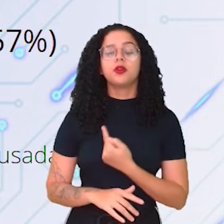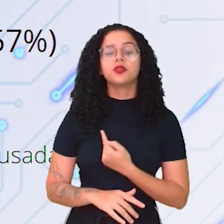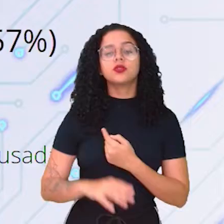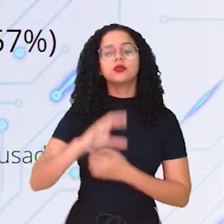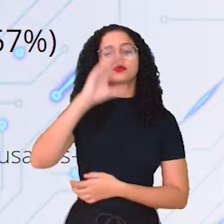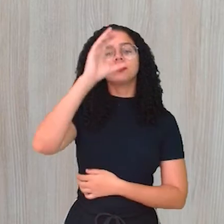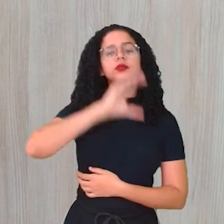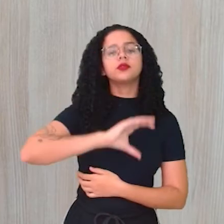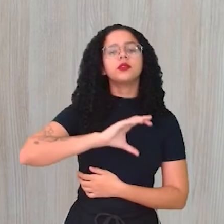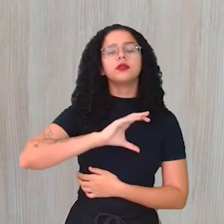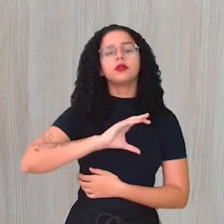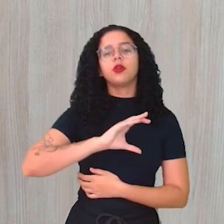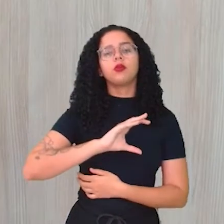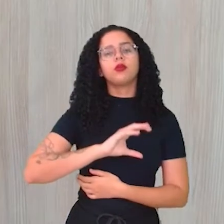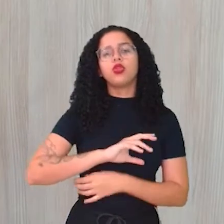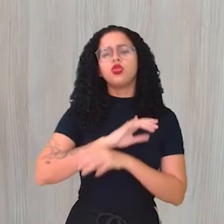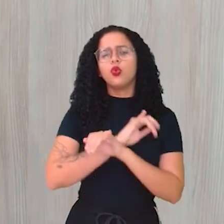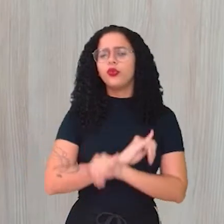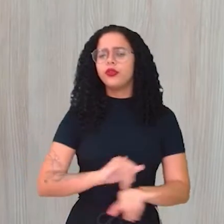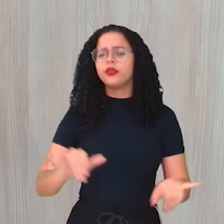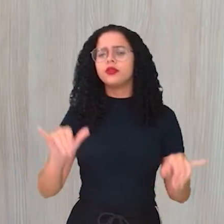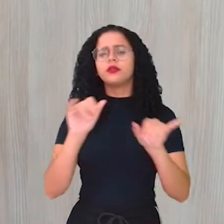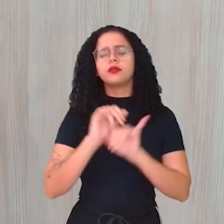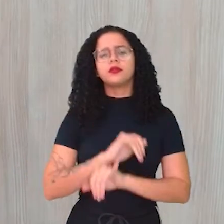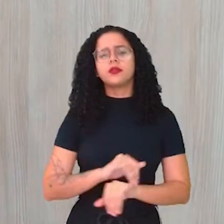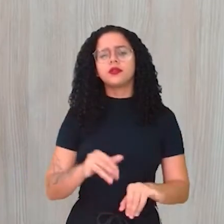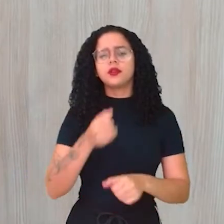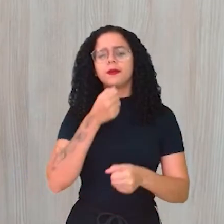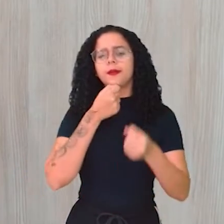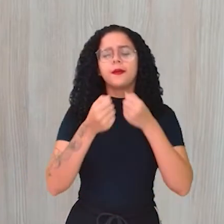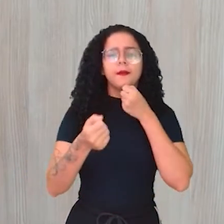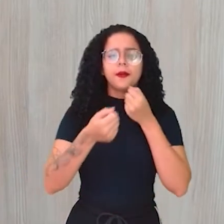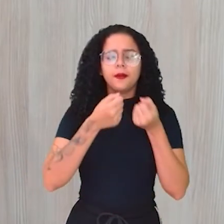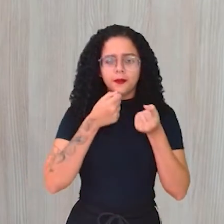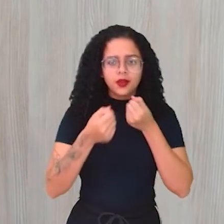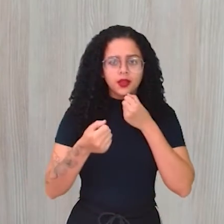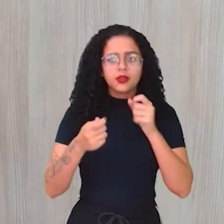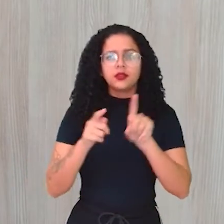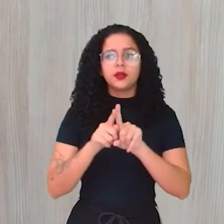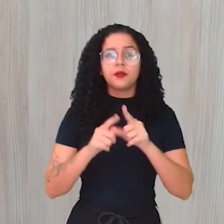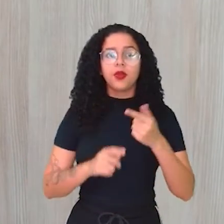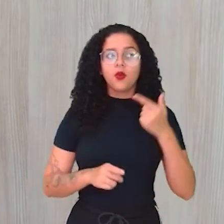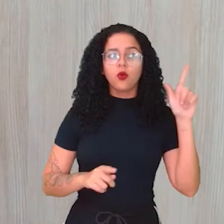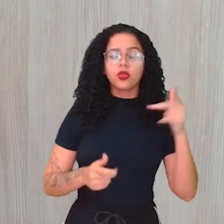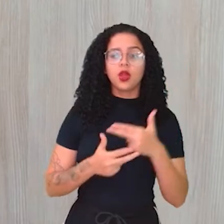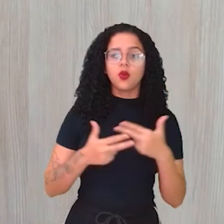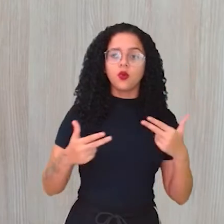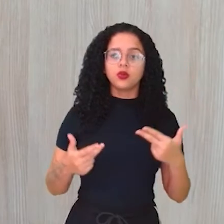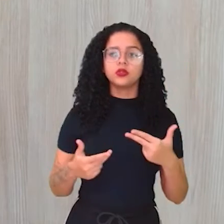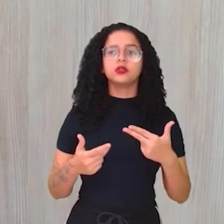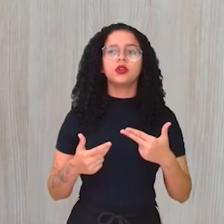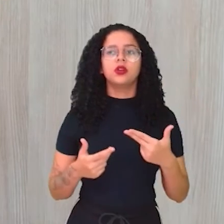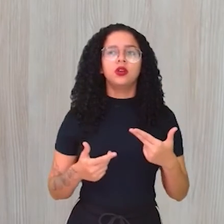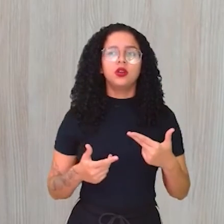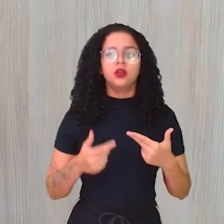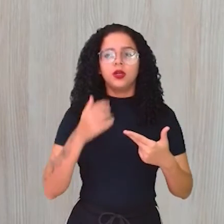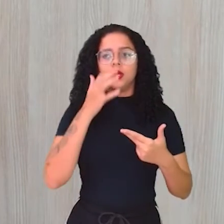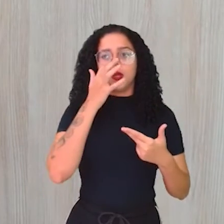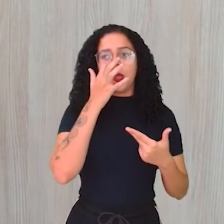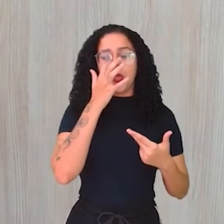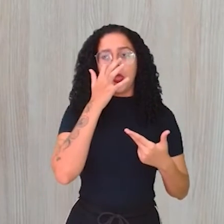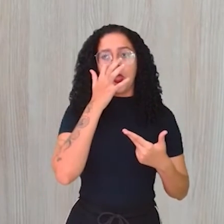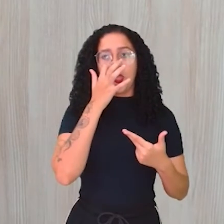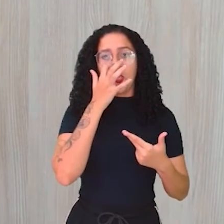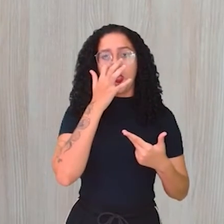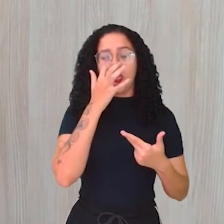cidadão, as notícias, as informações. E outra coisa, tá, gente? Para uma informação chegar